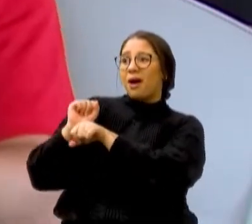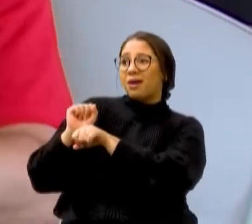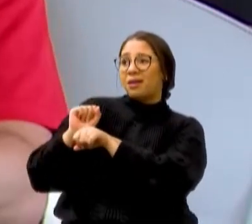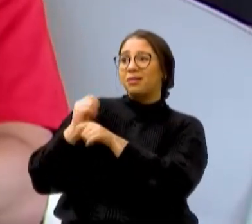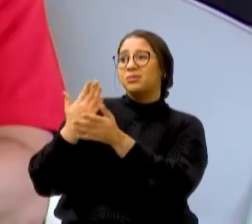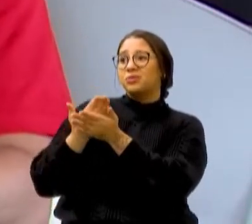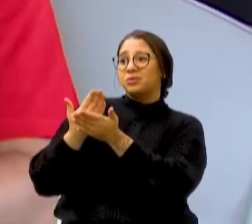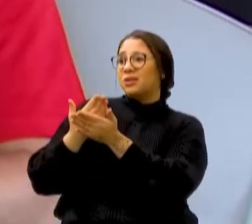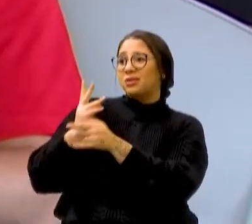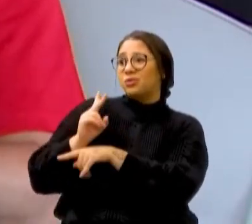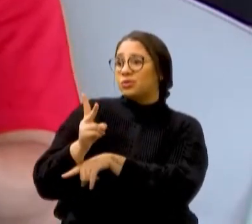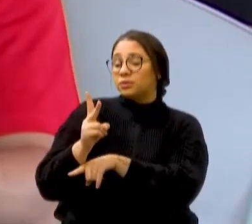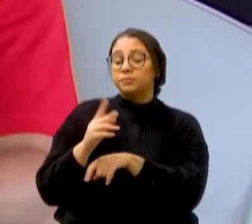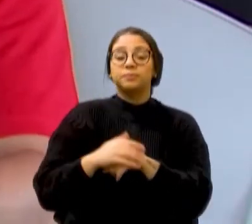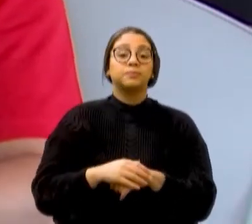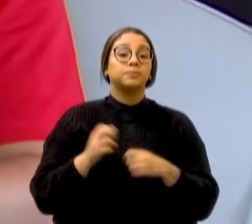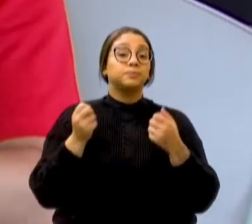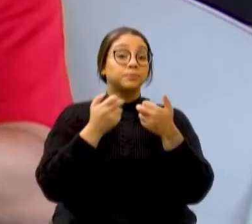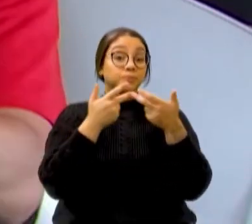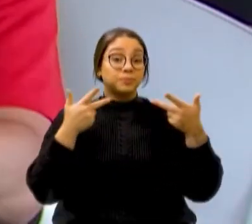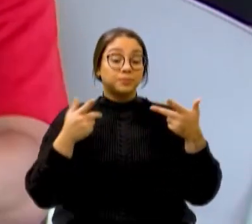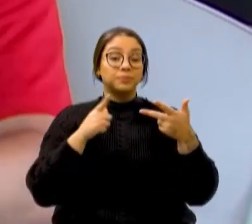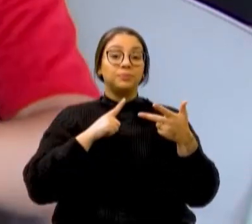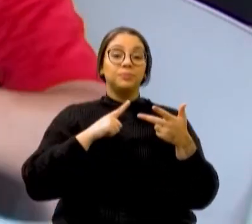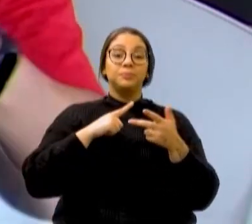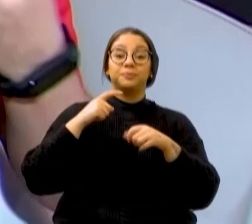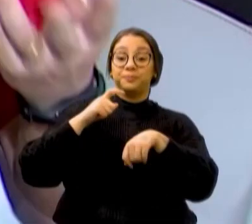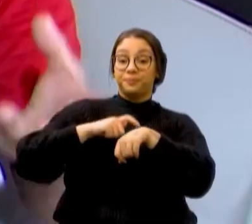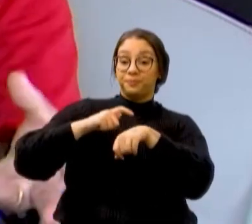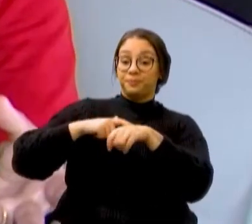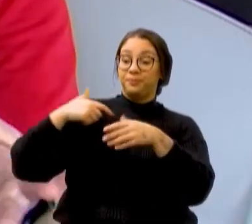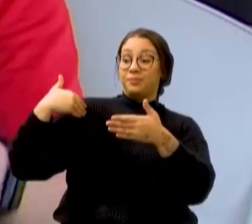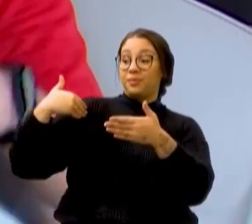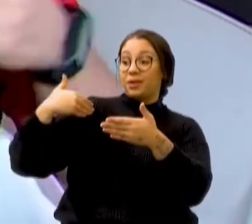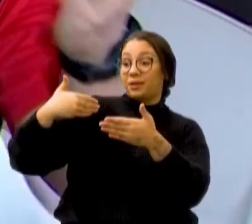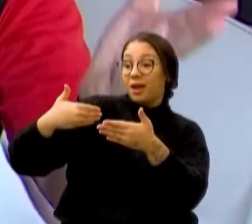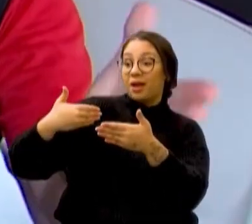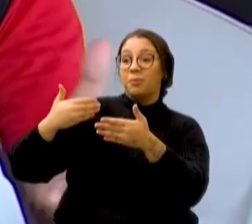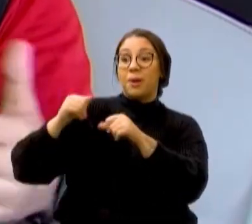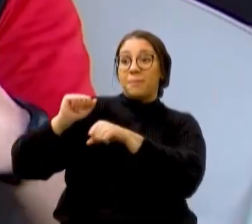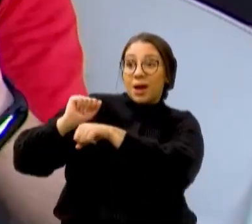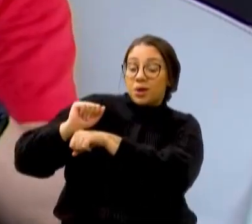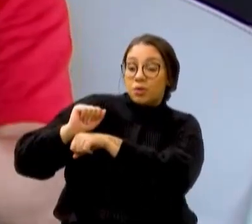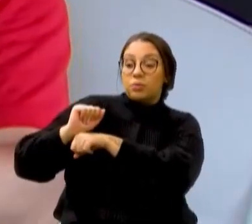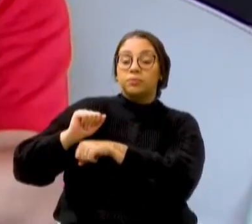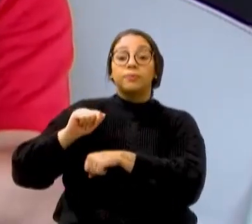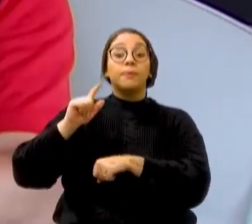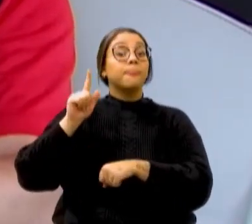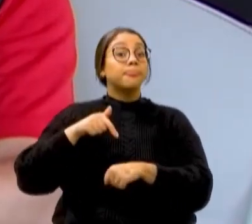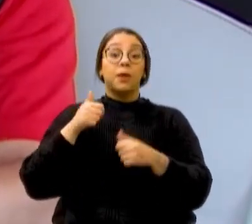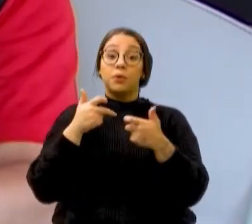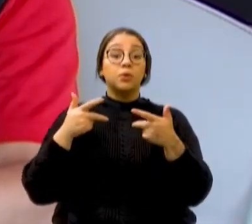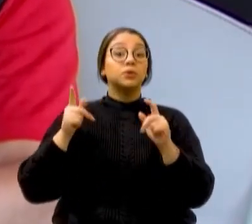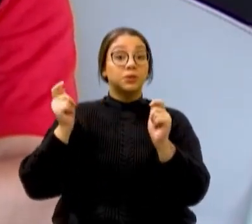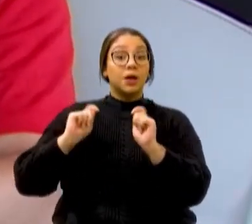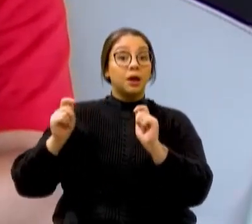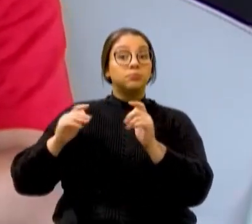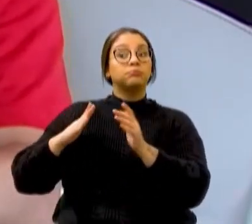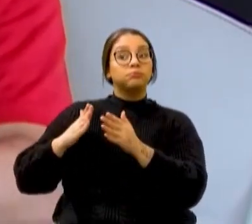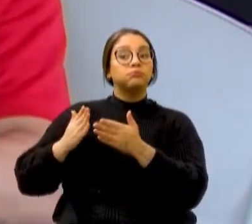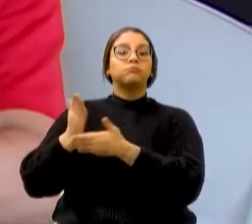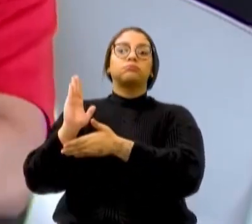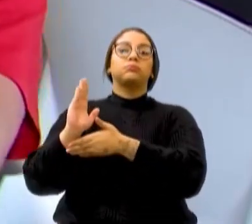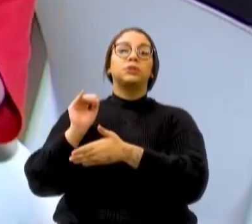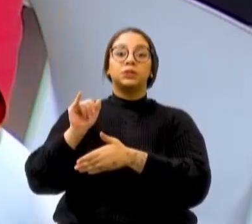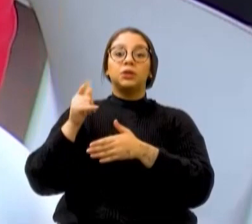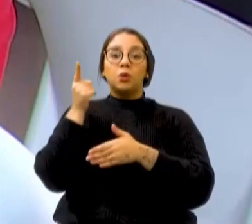faz muito tempo que eu parei. Toda essa situação de muito tempo que parou, etc., ela é